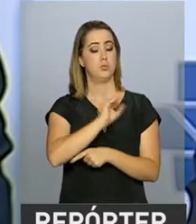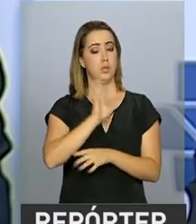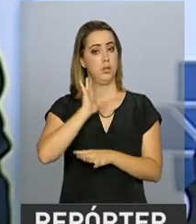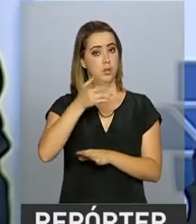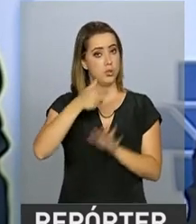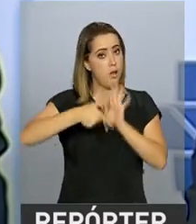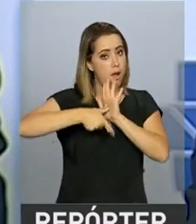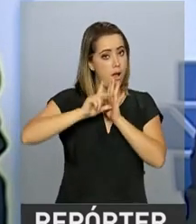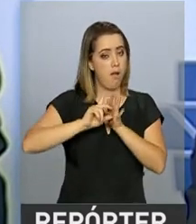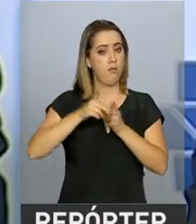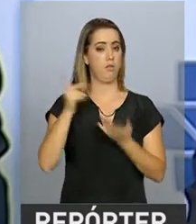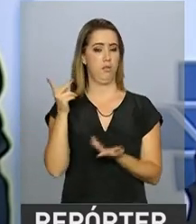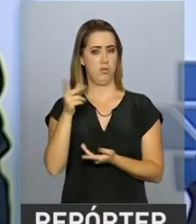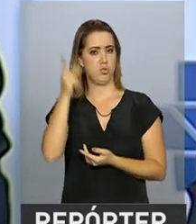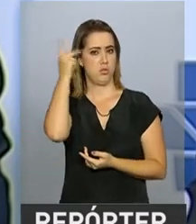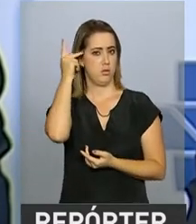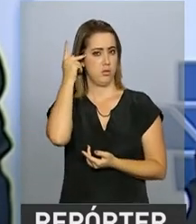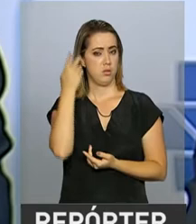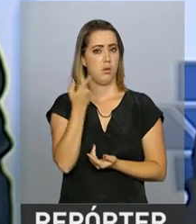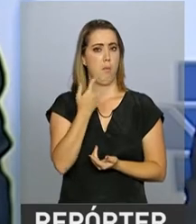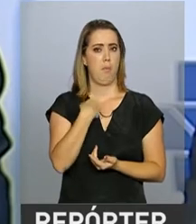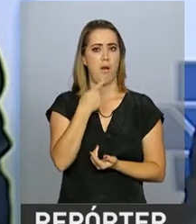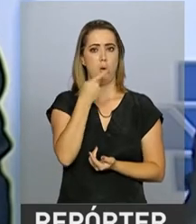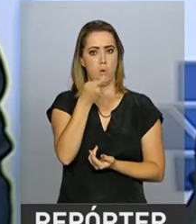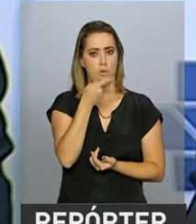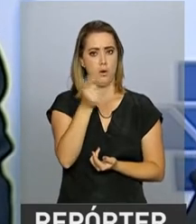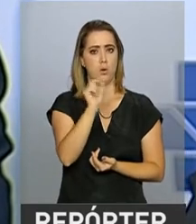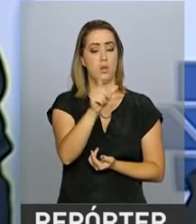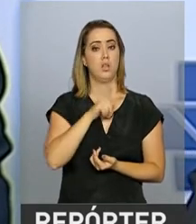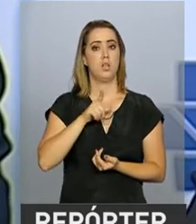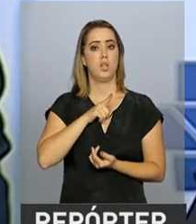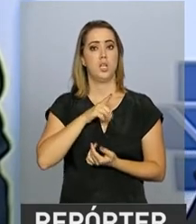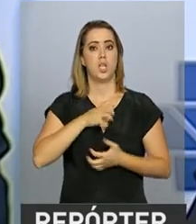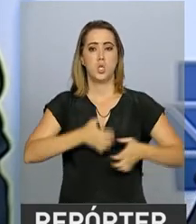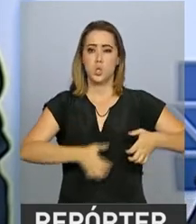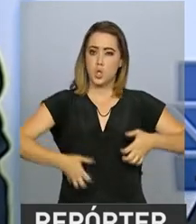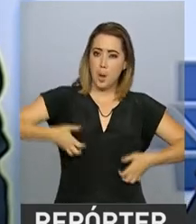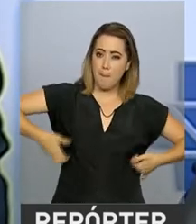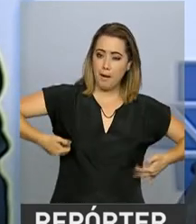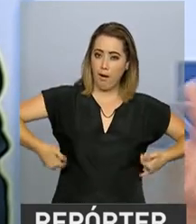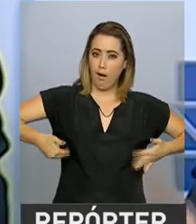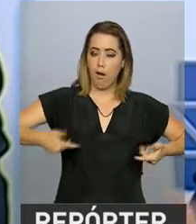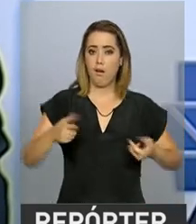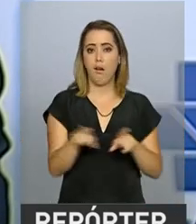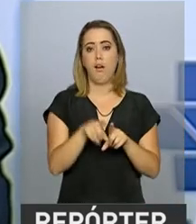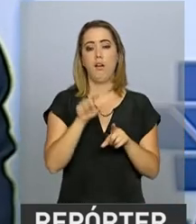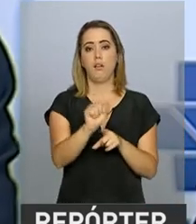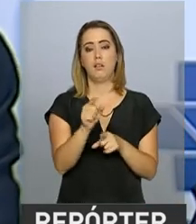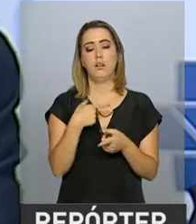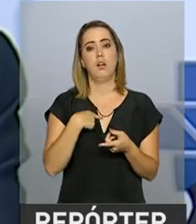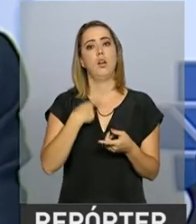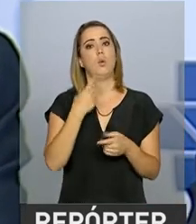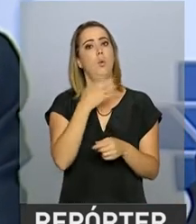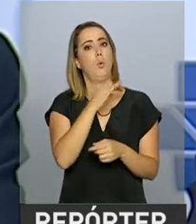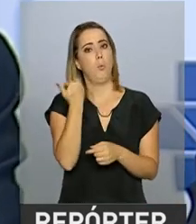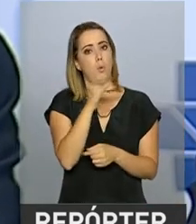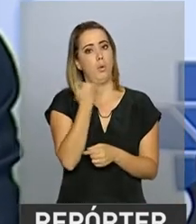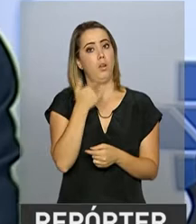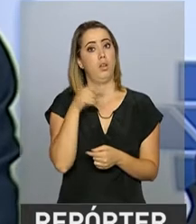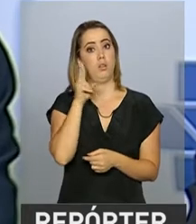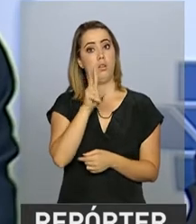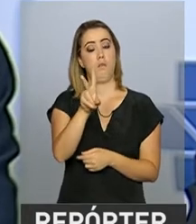notificação de são paulo de macacos que estavam morrendo e identificando febre